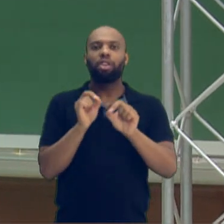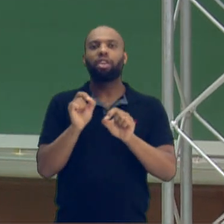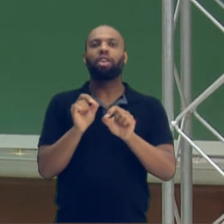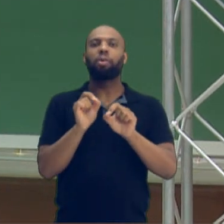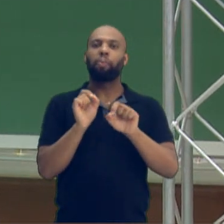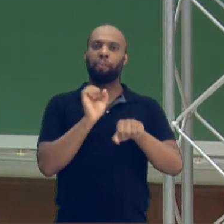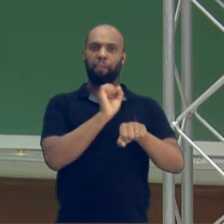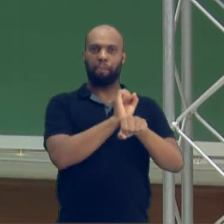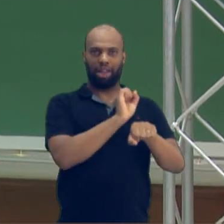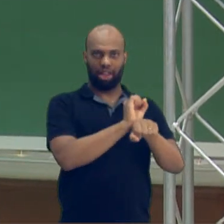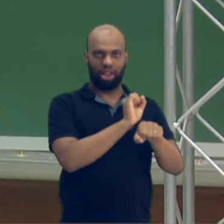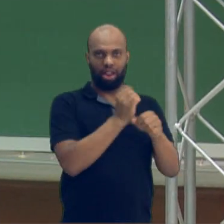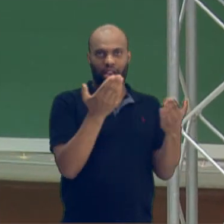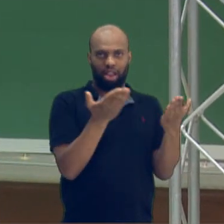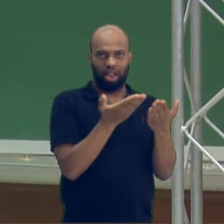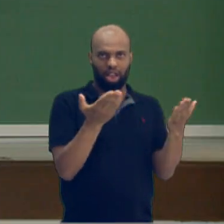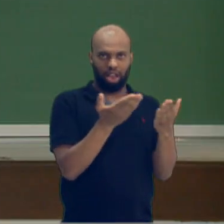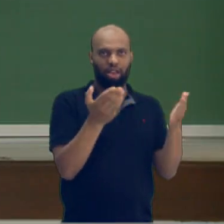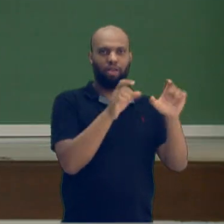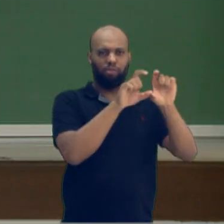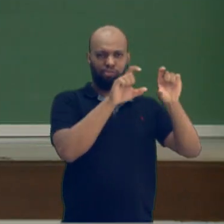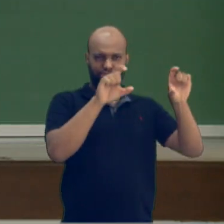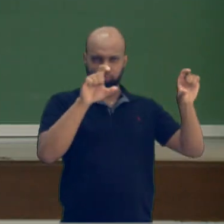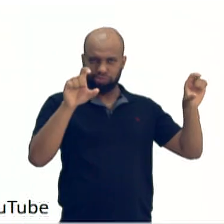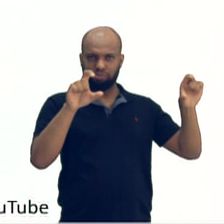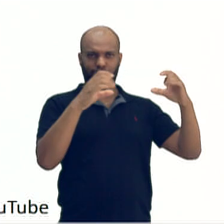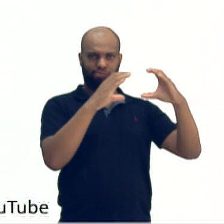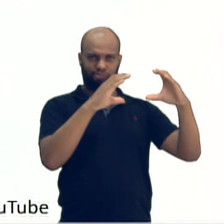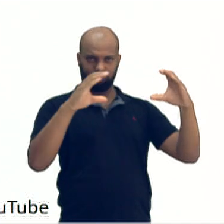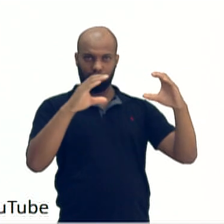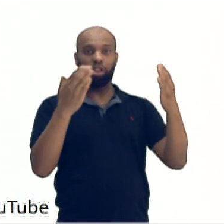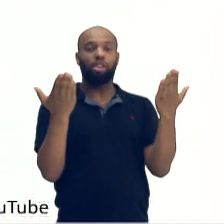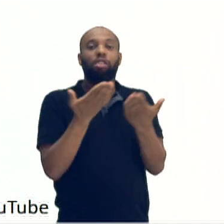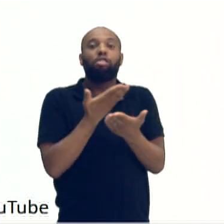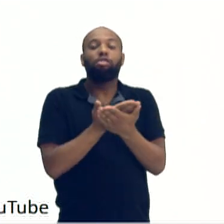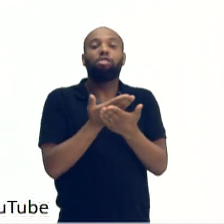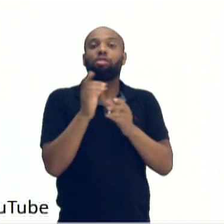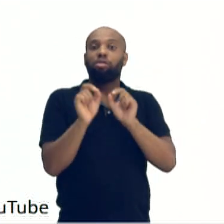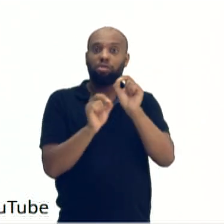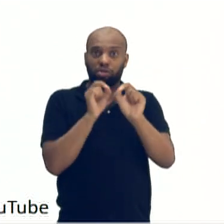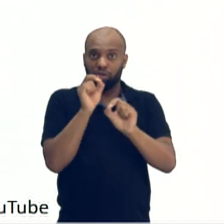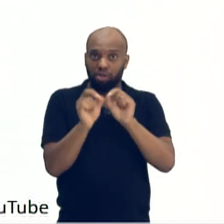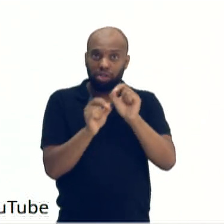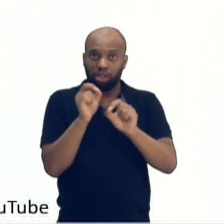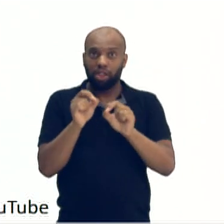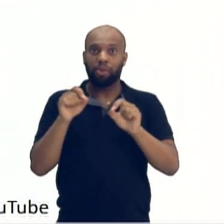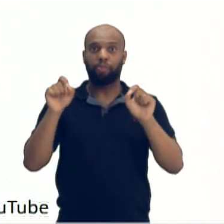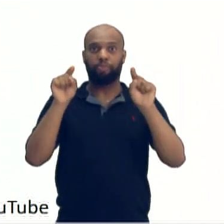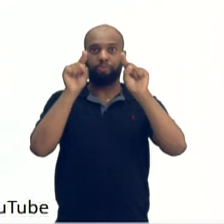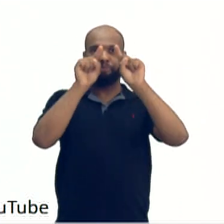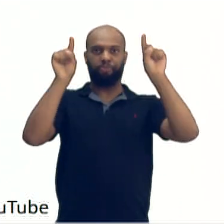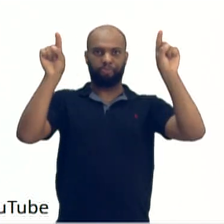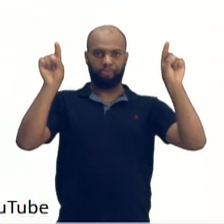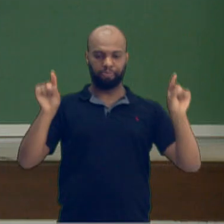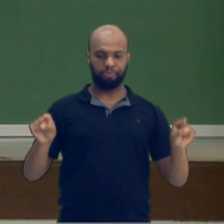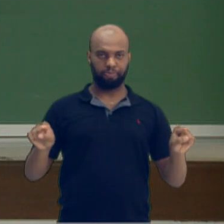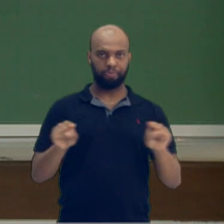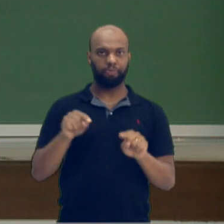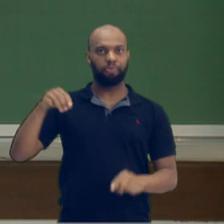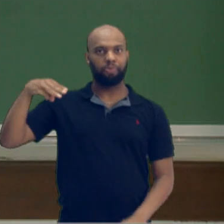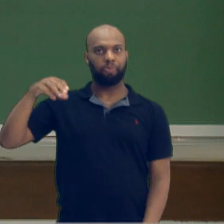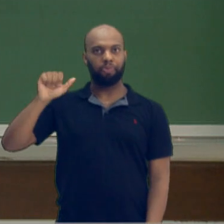nossa trigonometria, vamos começar agora com a parte de matrizes, tá certo? Então, quem ficou com dúvida